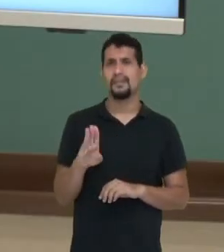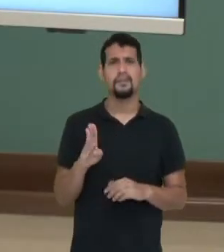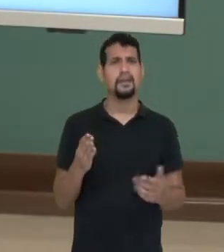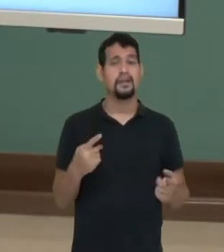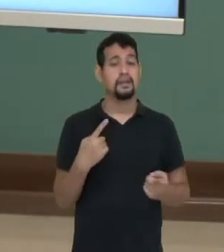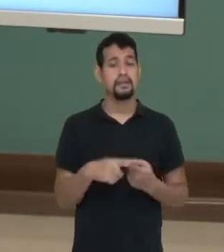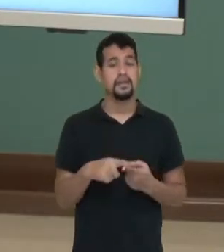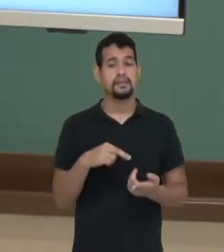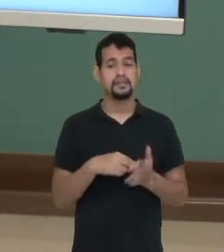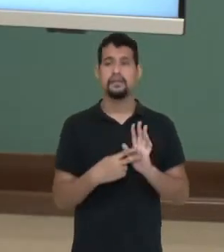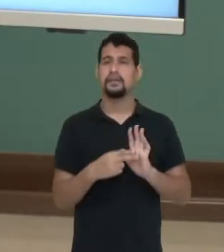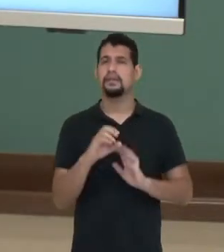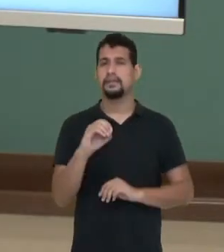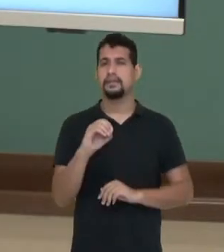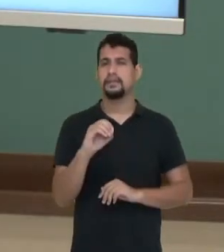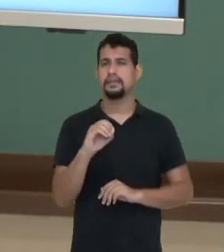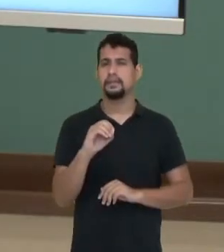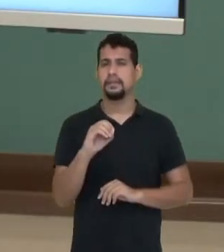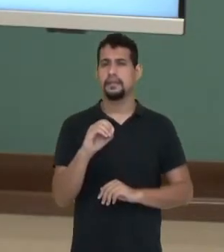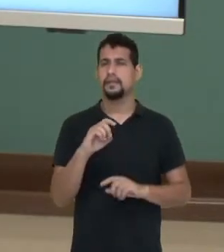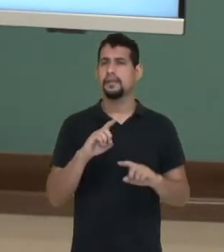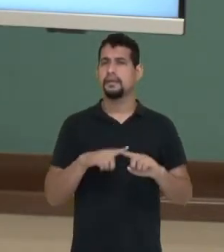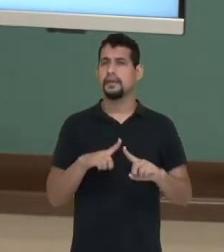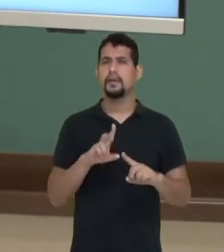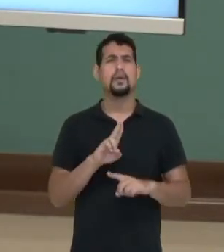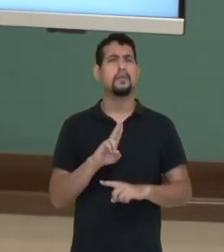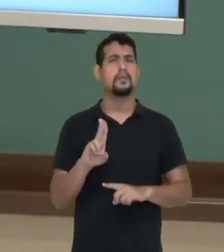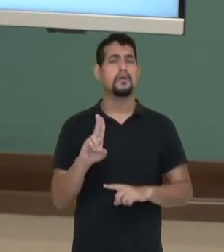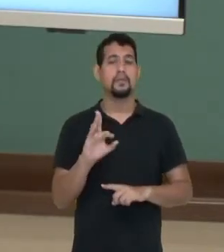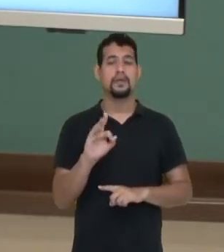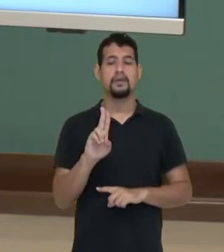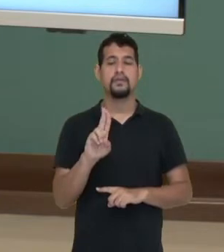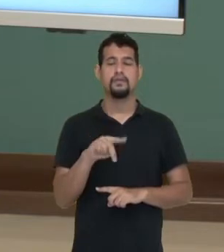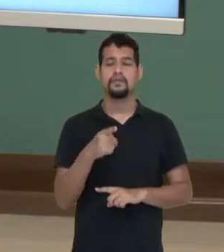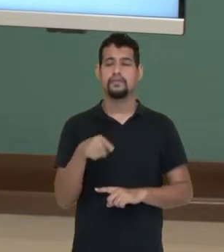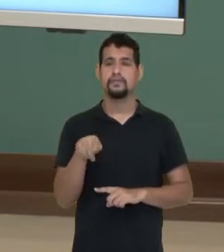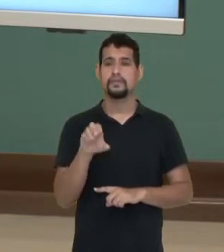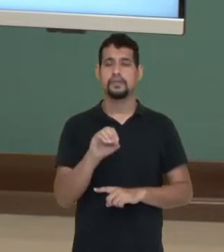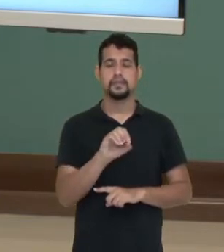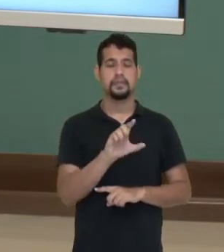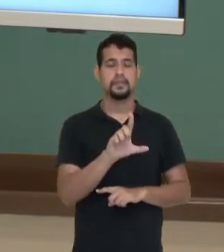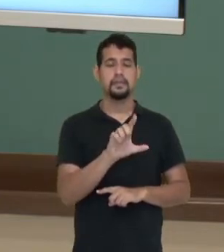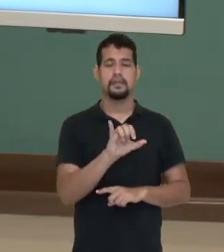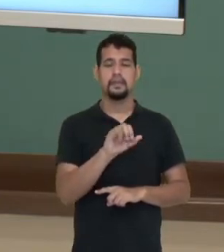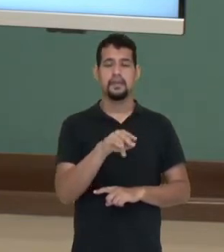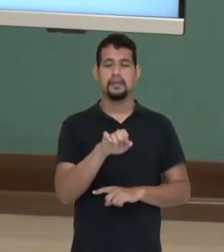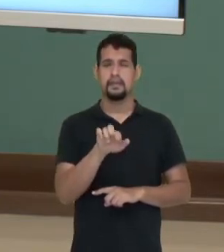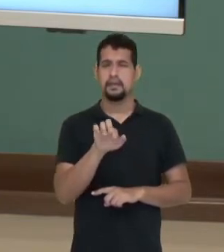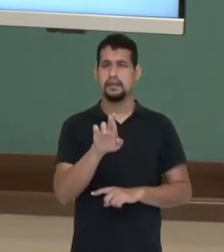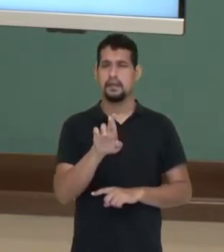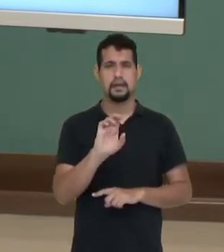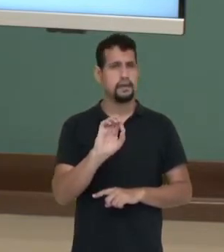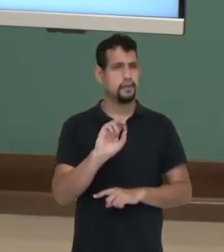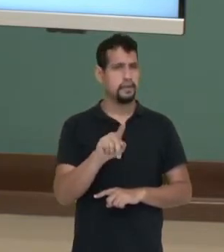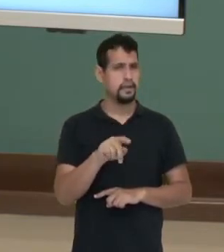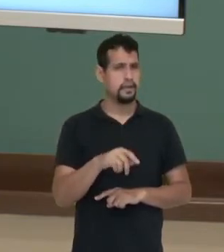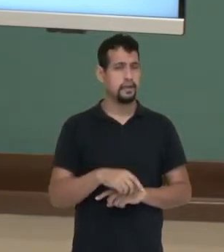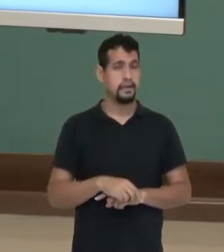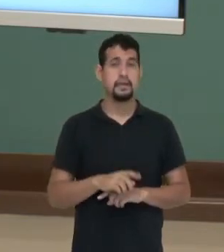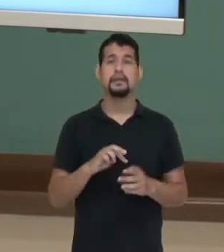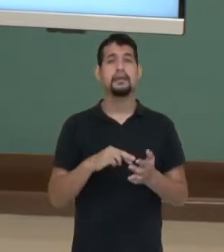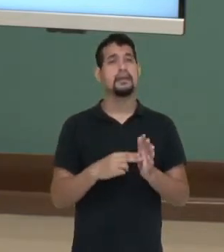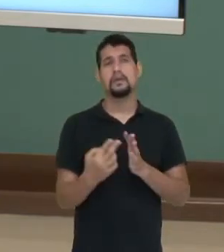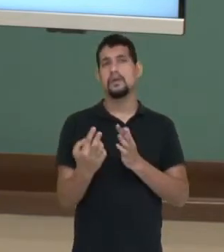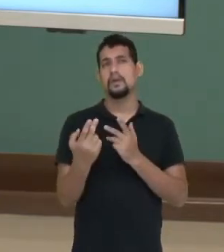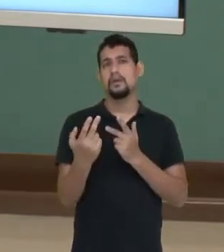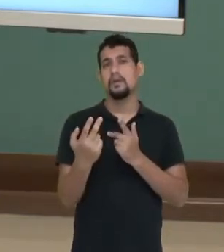vale zero, ok? E daí ela é denominada função linear, ok? Então ela é igualzinha